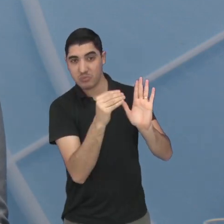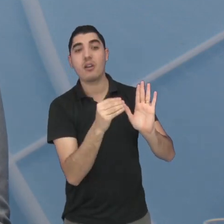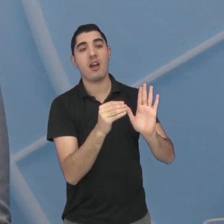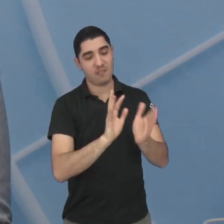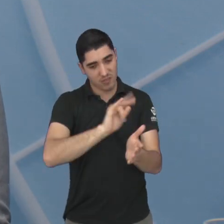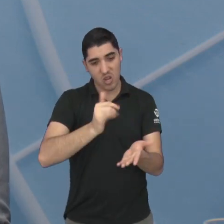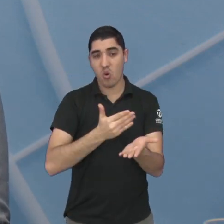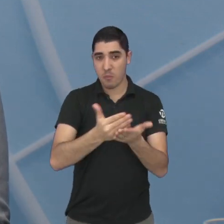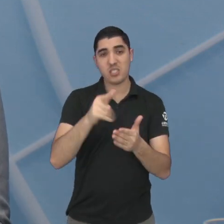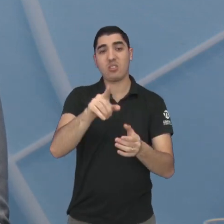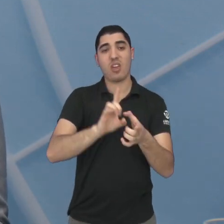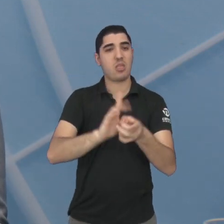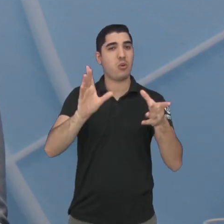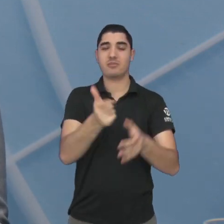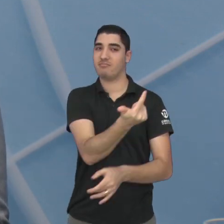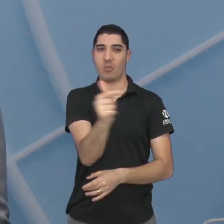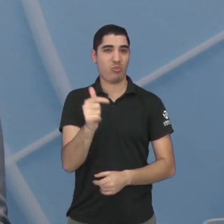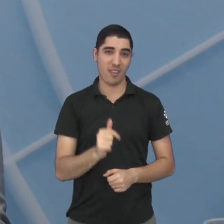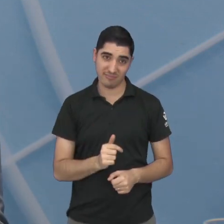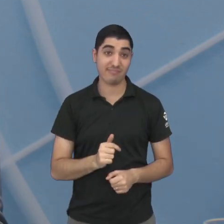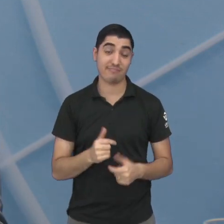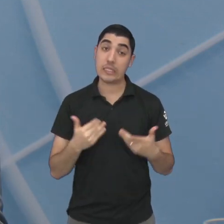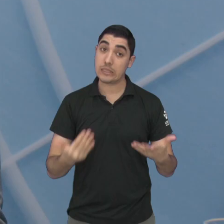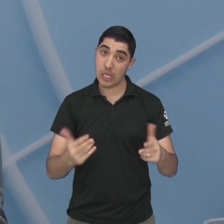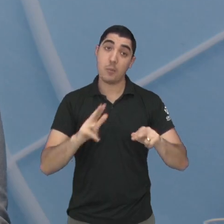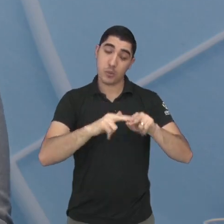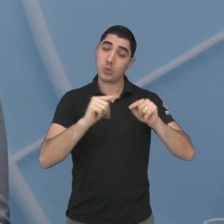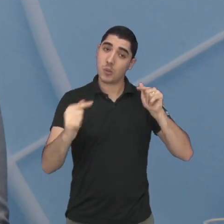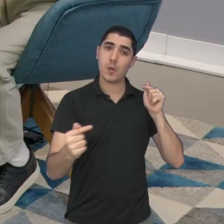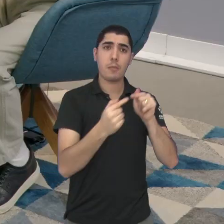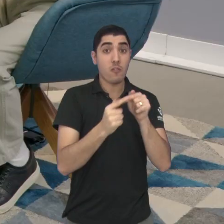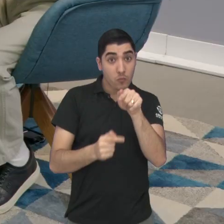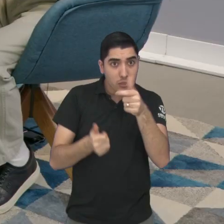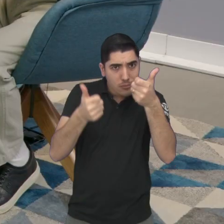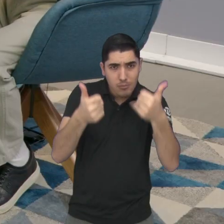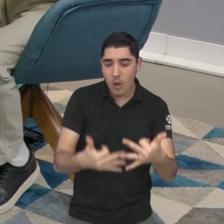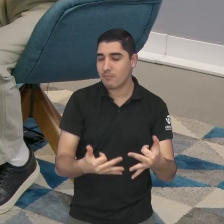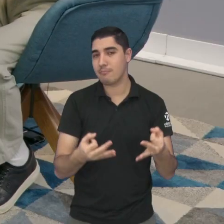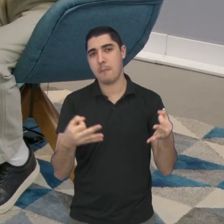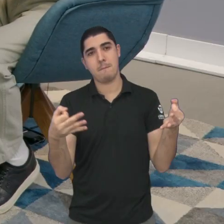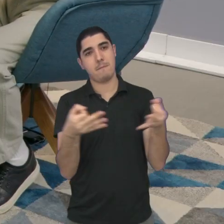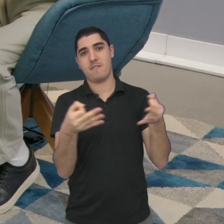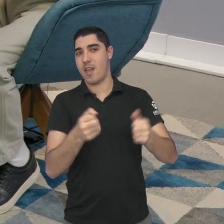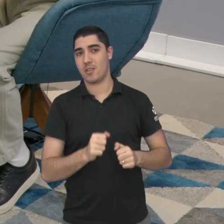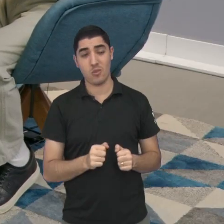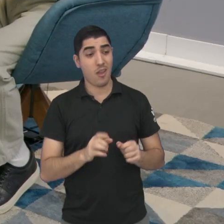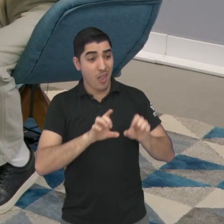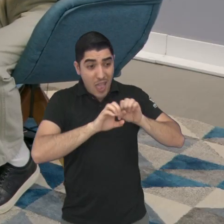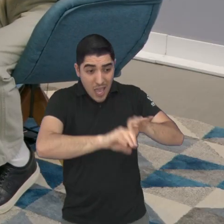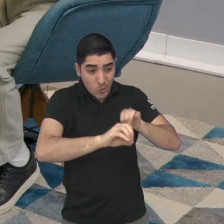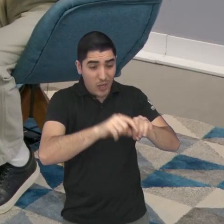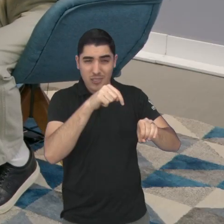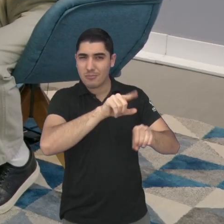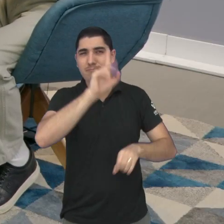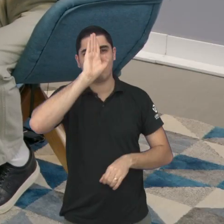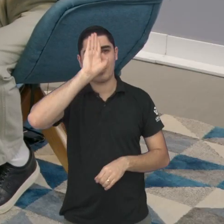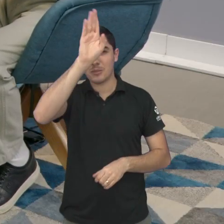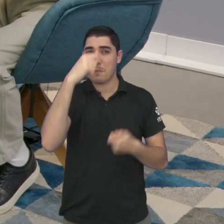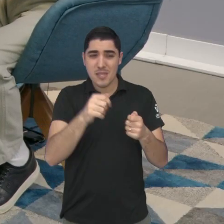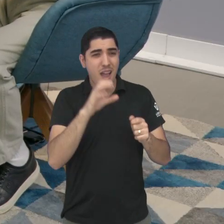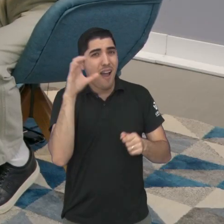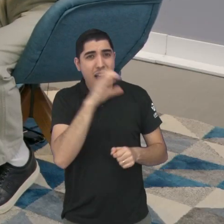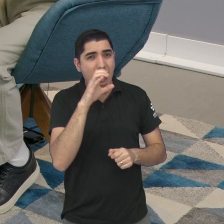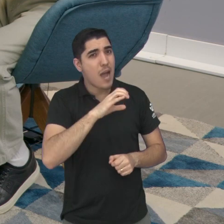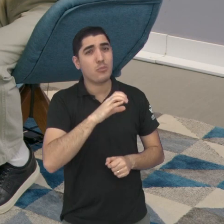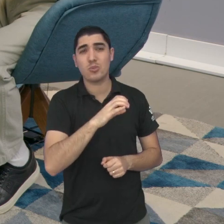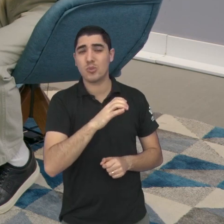finalidades antidemocráticas. Então, eu acho que a lógica está muito ligada a isso. E isso que o senhor falou é perfeito. A educação é uma dessas reformas urgentes. Só